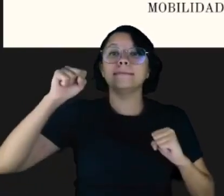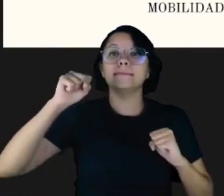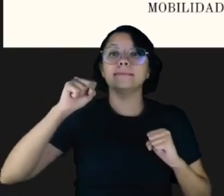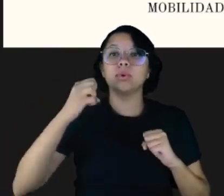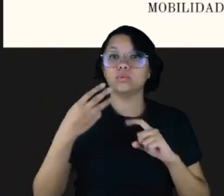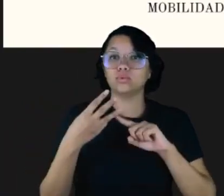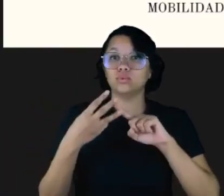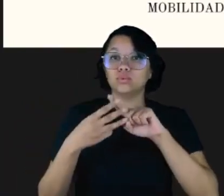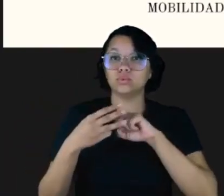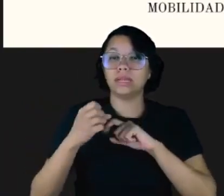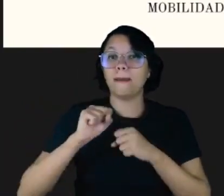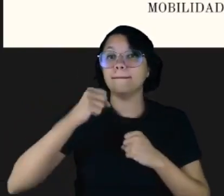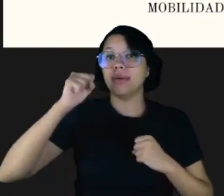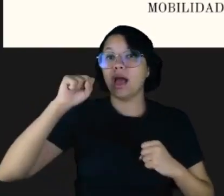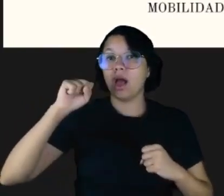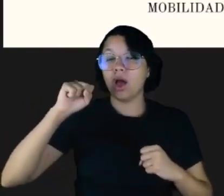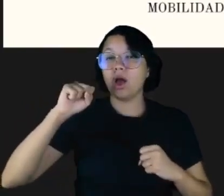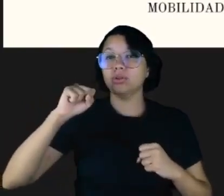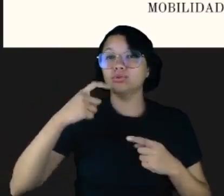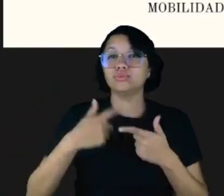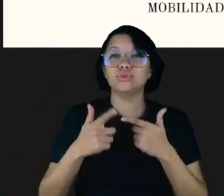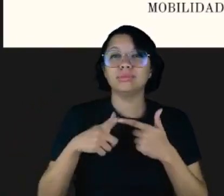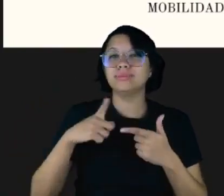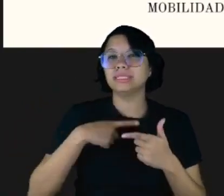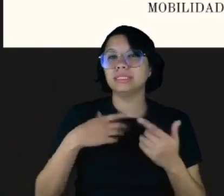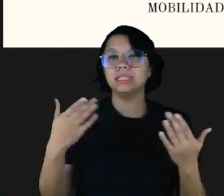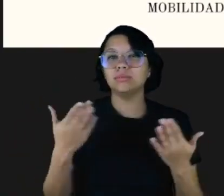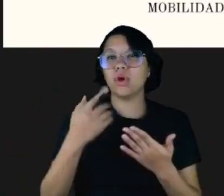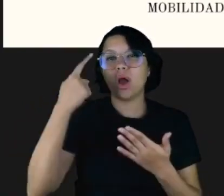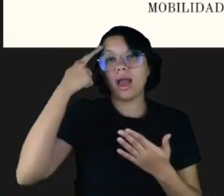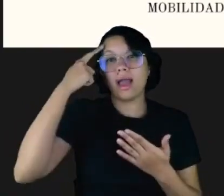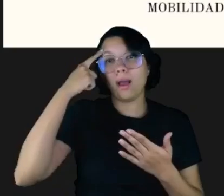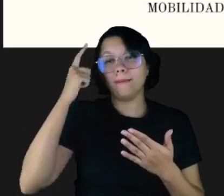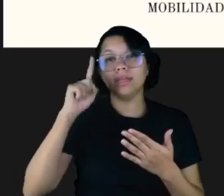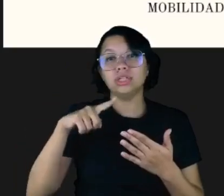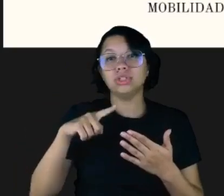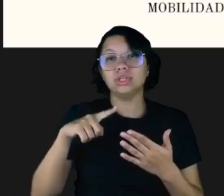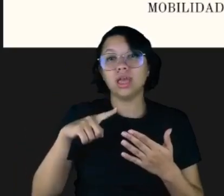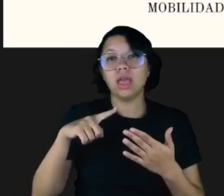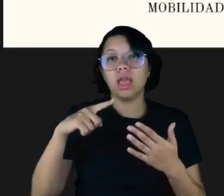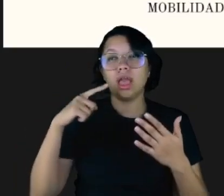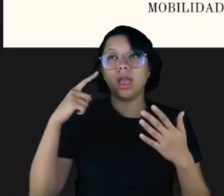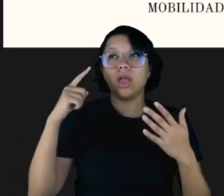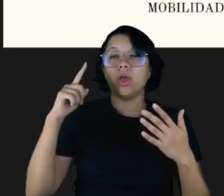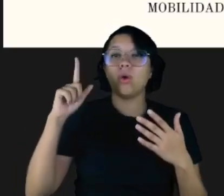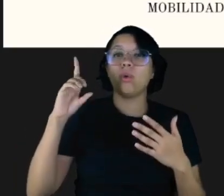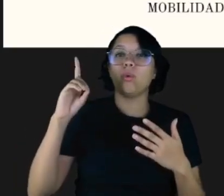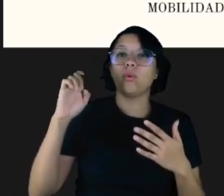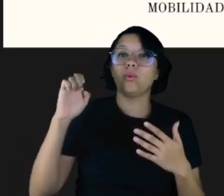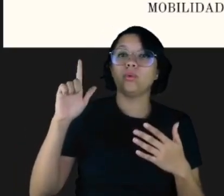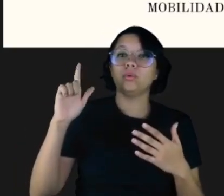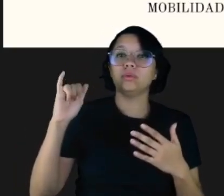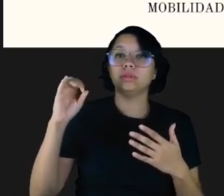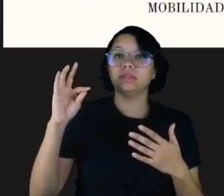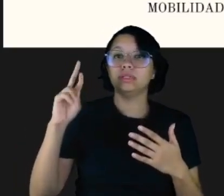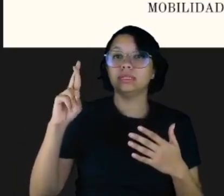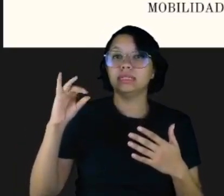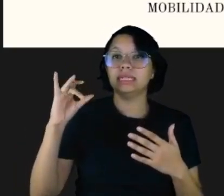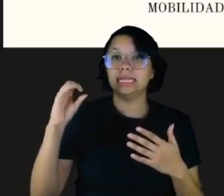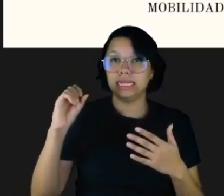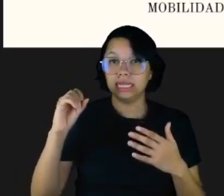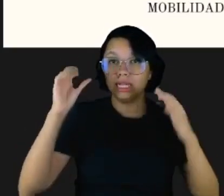os 3 maiores comprometimentos que nós temos na mente é o delírio, a demência e a